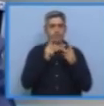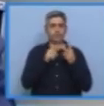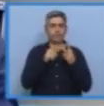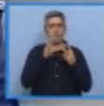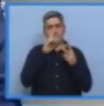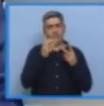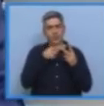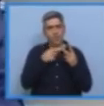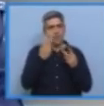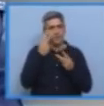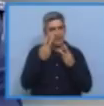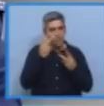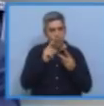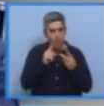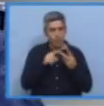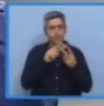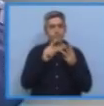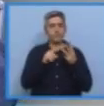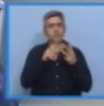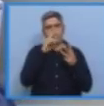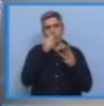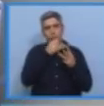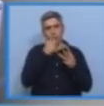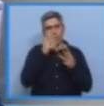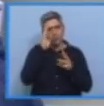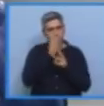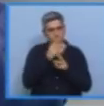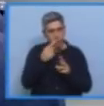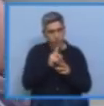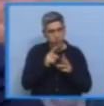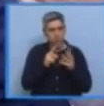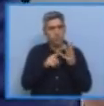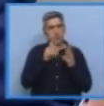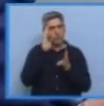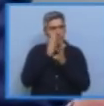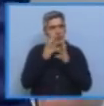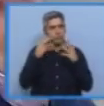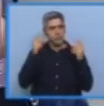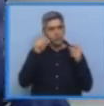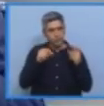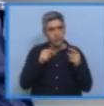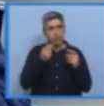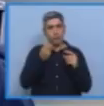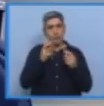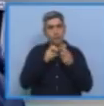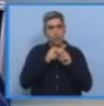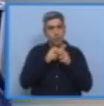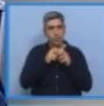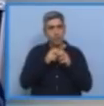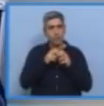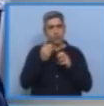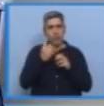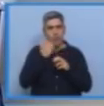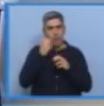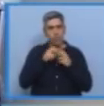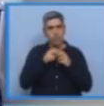se de facto tinha visitas ou não tinha visitas, se tinha sofrimento psicológico, se tinha sofrimento espiritual. E muitas vezes um problema muito